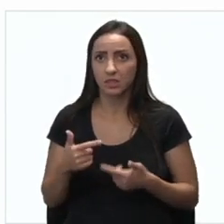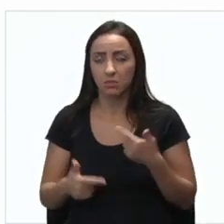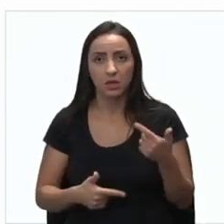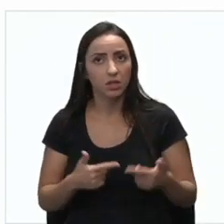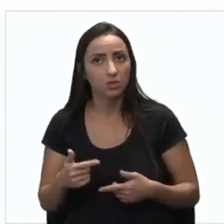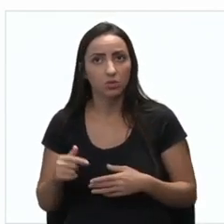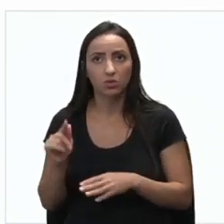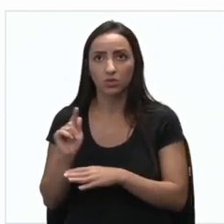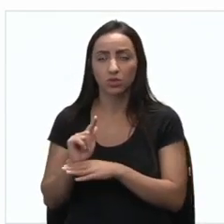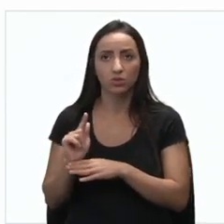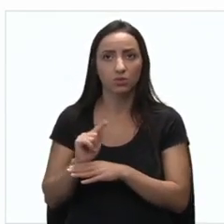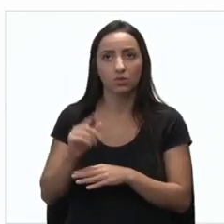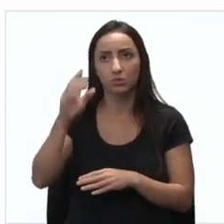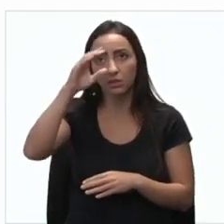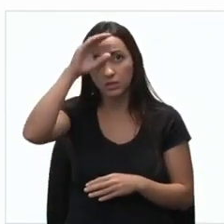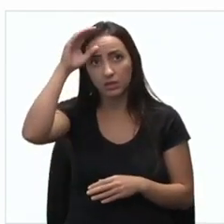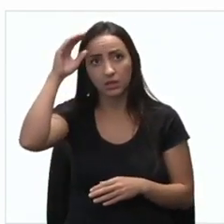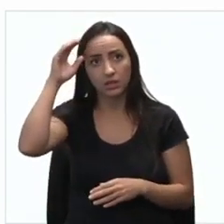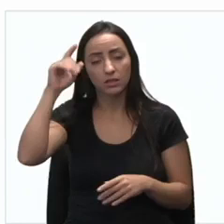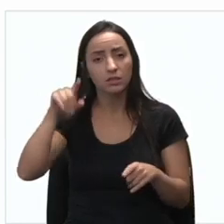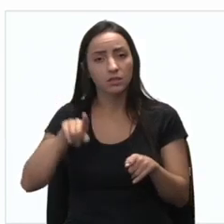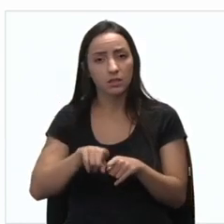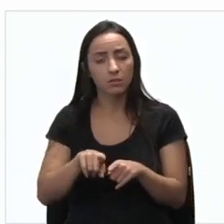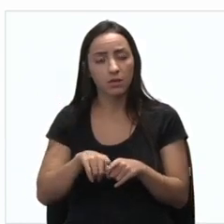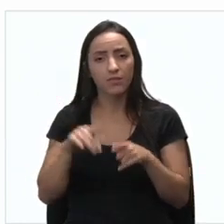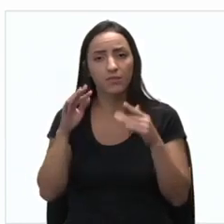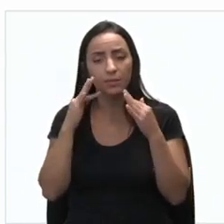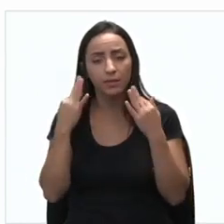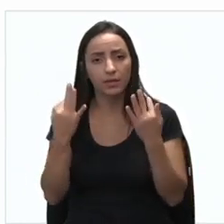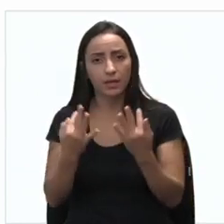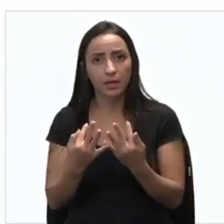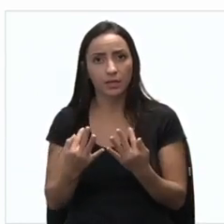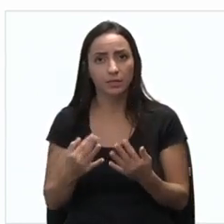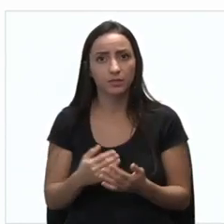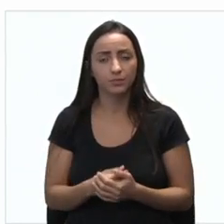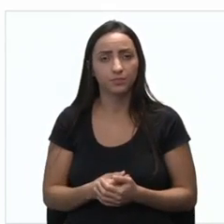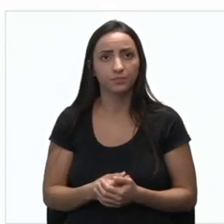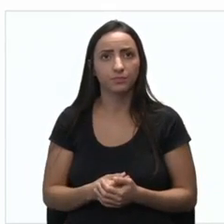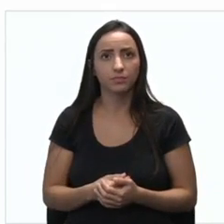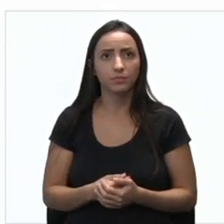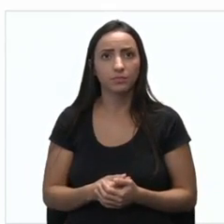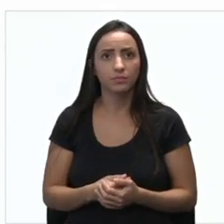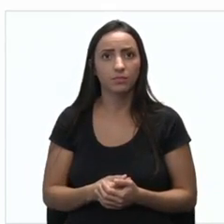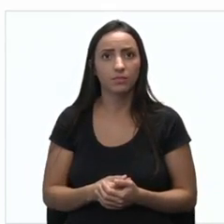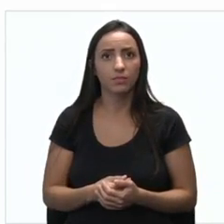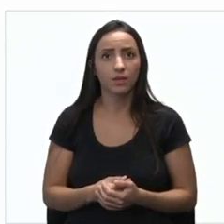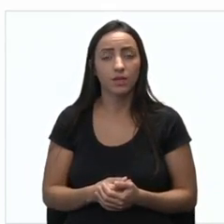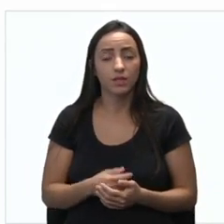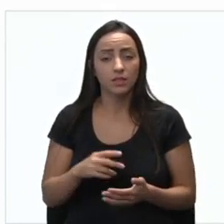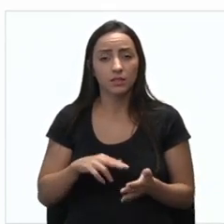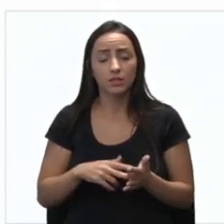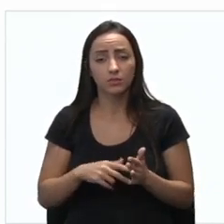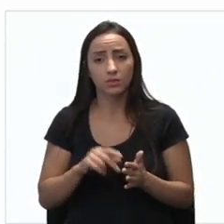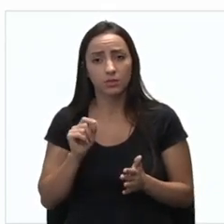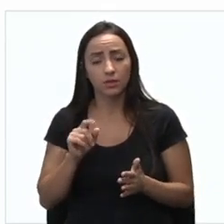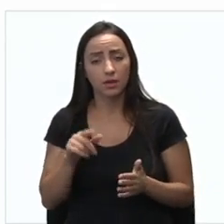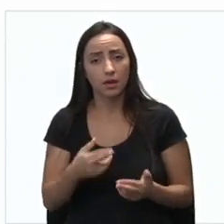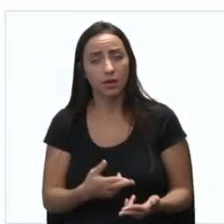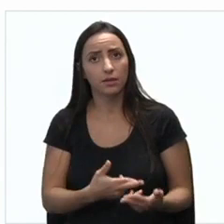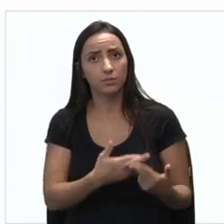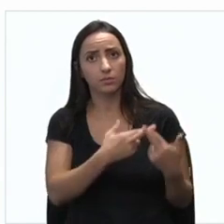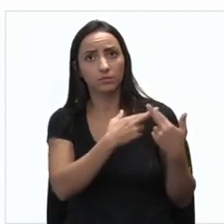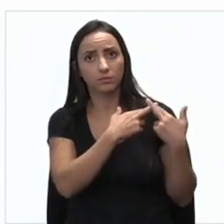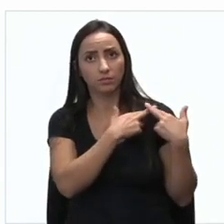trabalhadores, gestores, pacientes e os familiares também, né? Significa uma corresponsabilidade entre